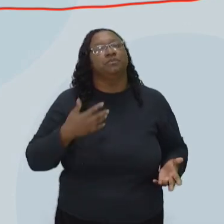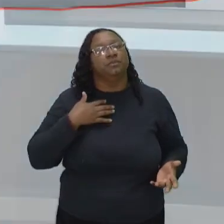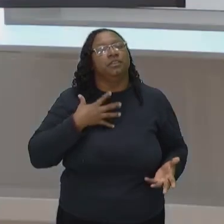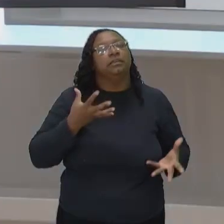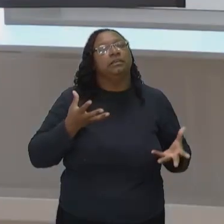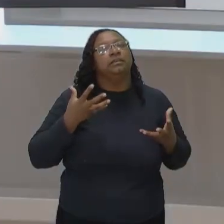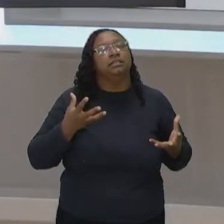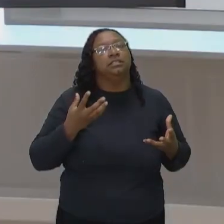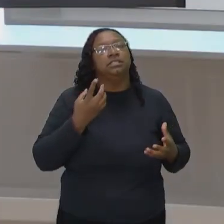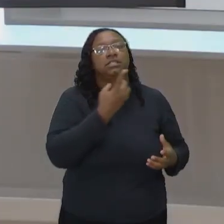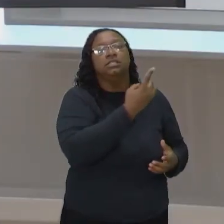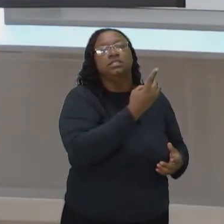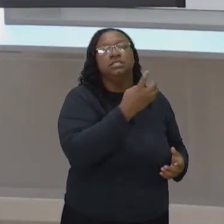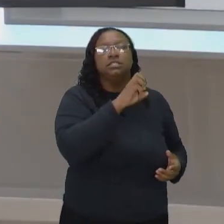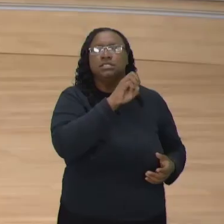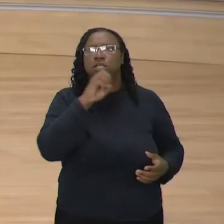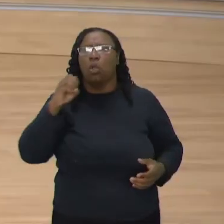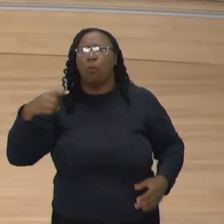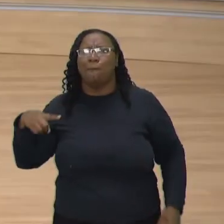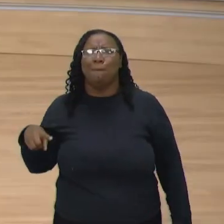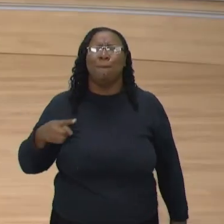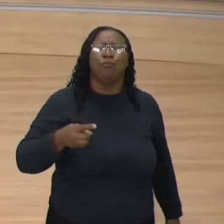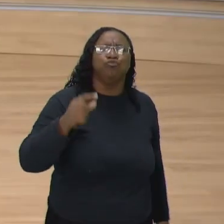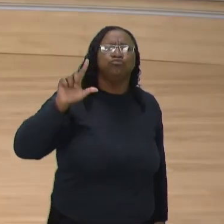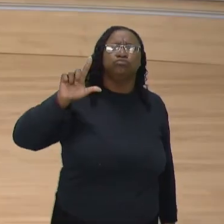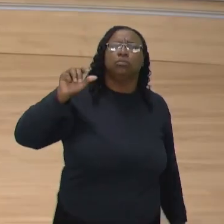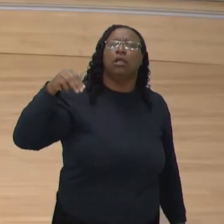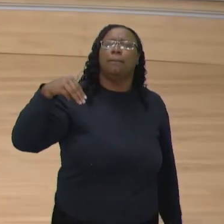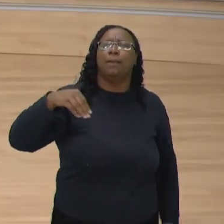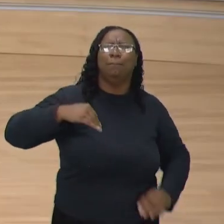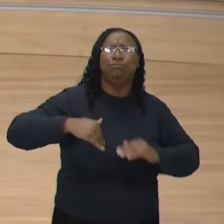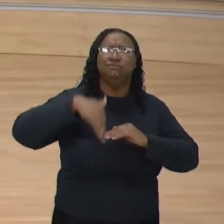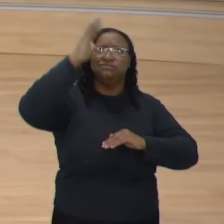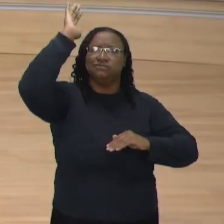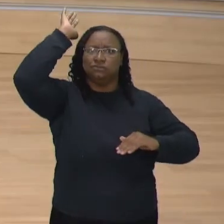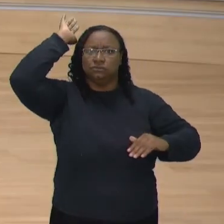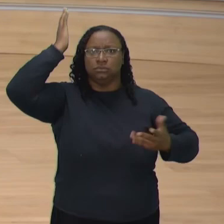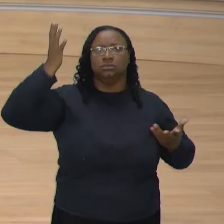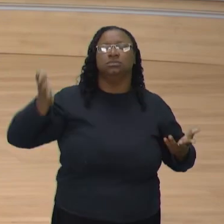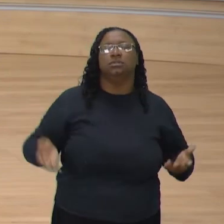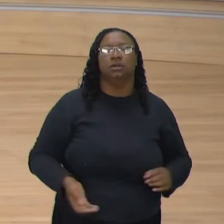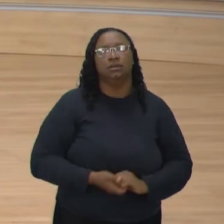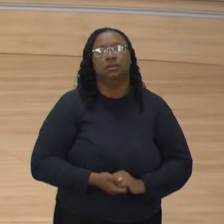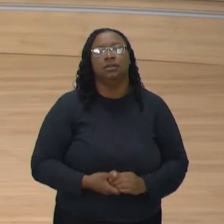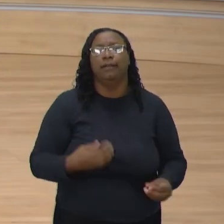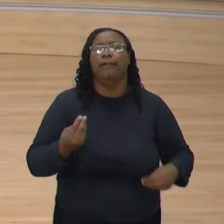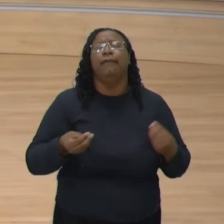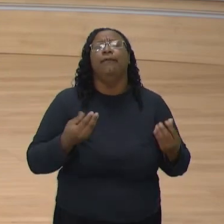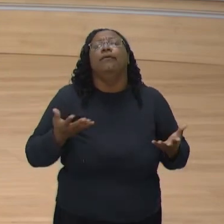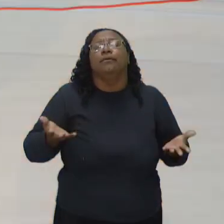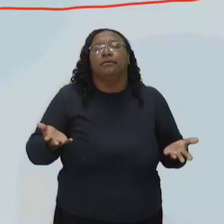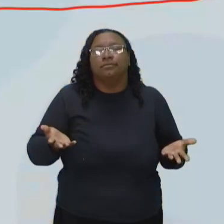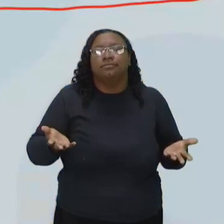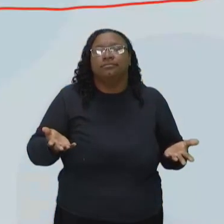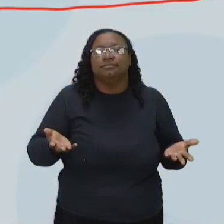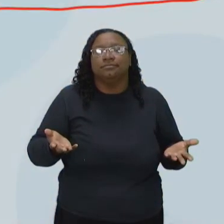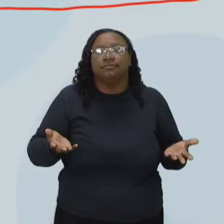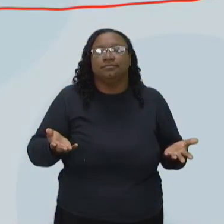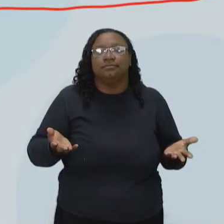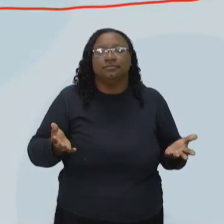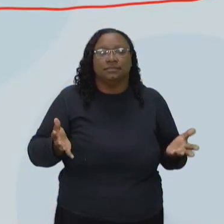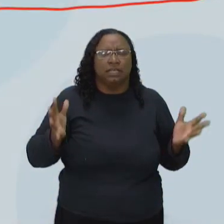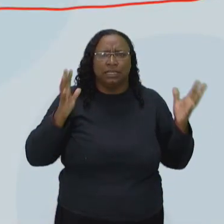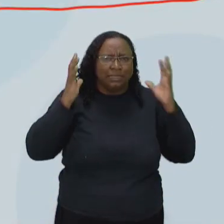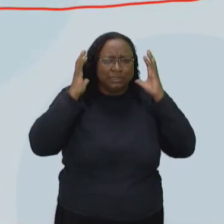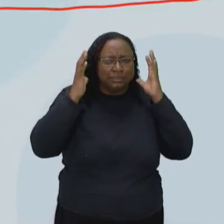lux, vai dar um valor maior ainda. E aí como é que fica então? Então essa parada está um